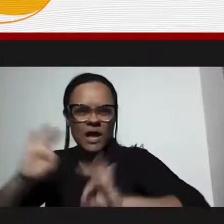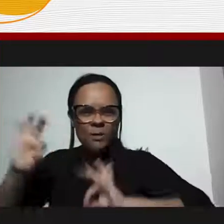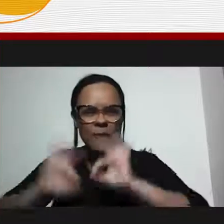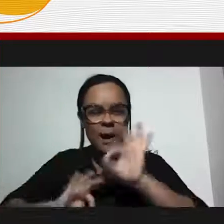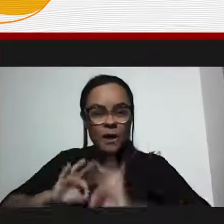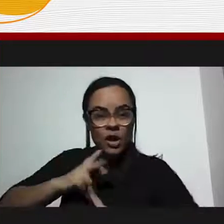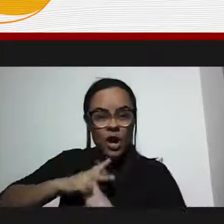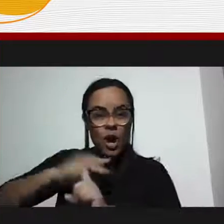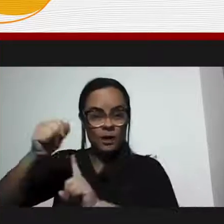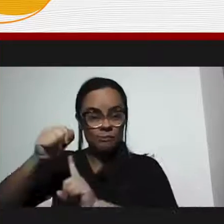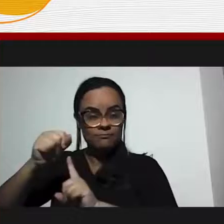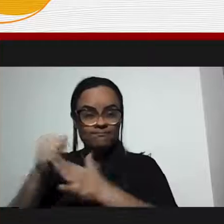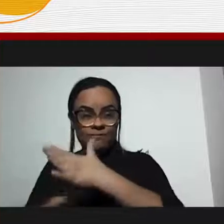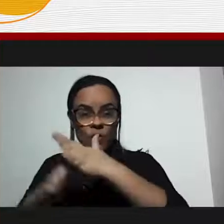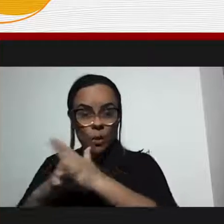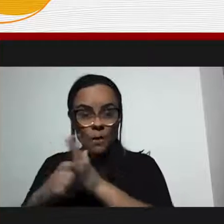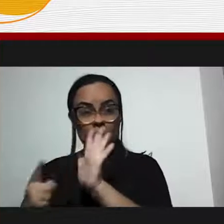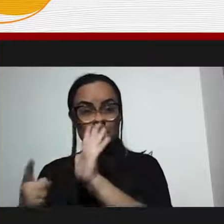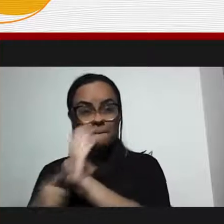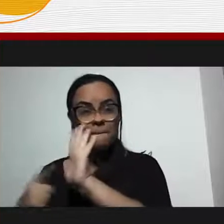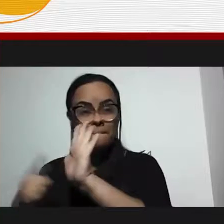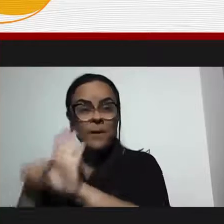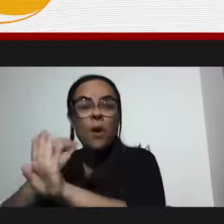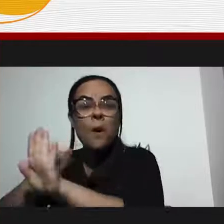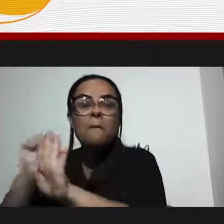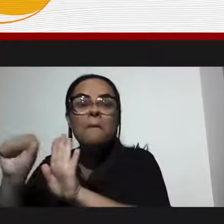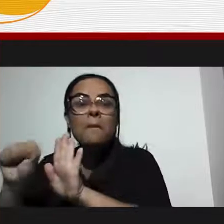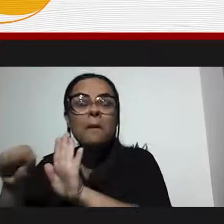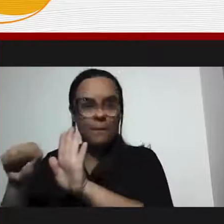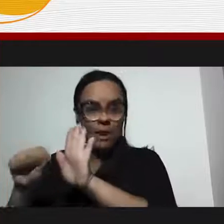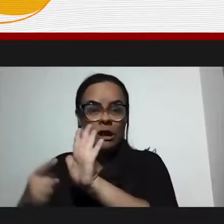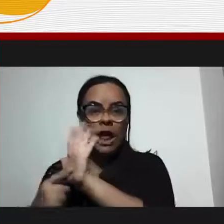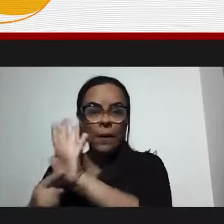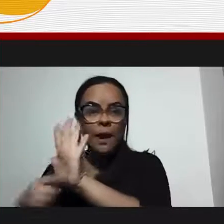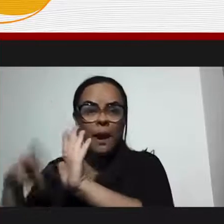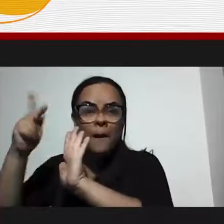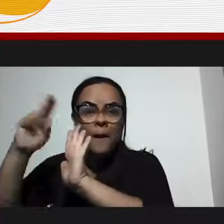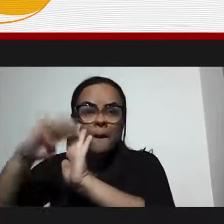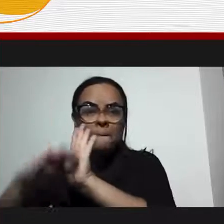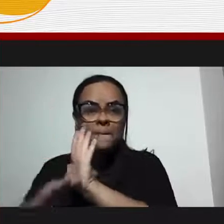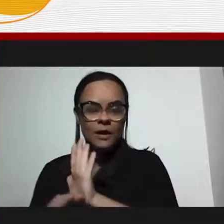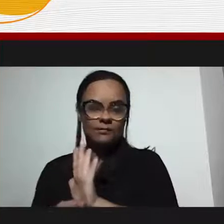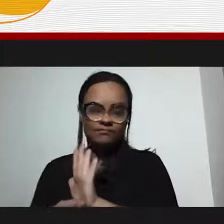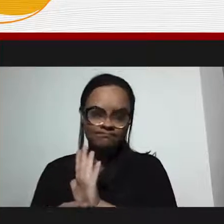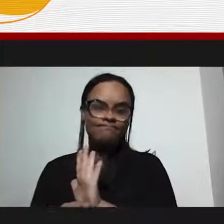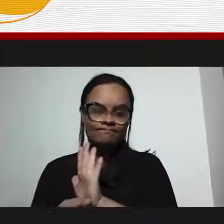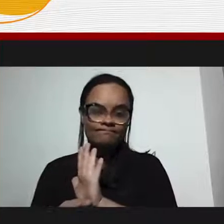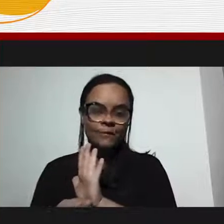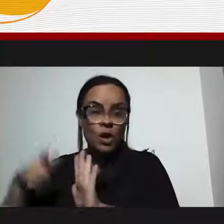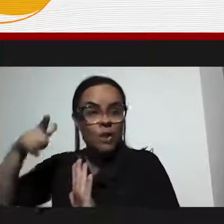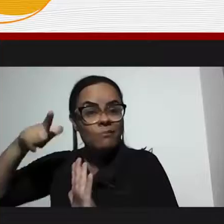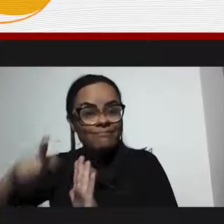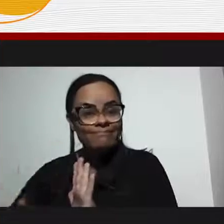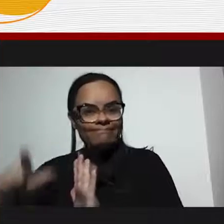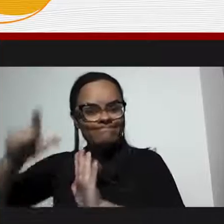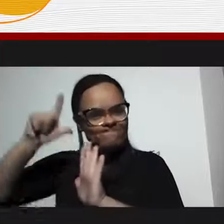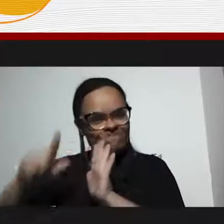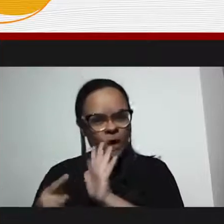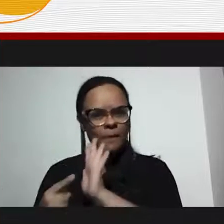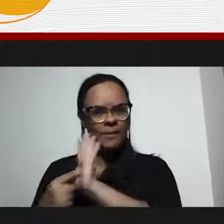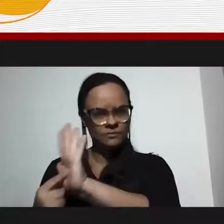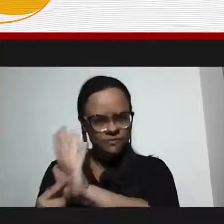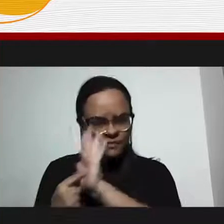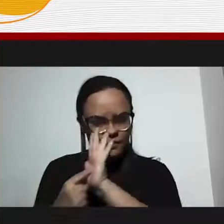ia para as empresas bater na porta para poder apresentar esse projeto. E as poucas que eu conseguia